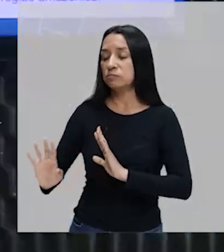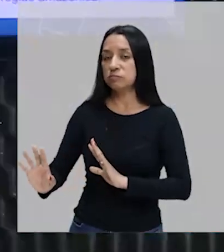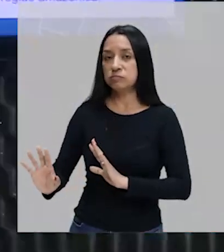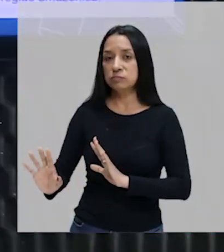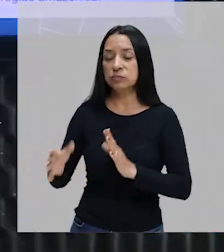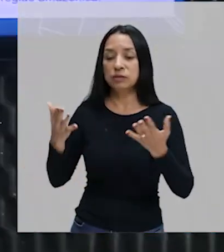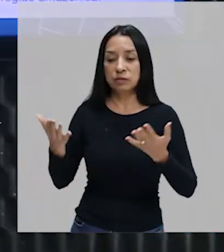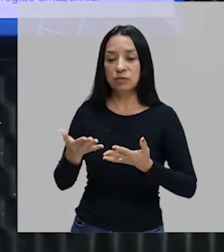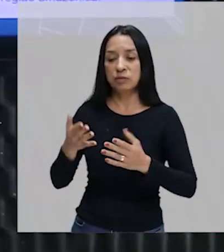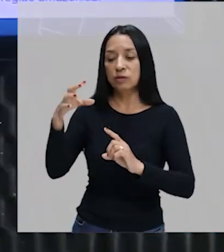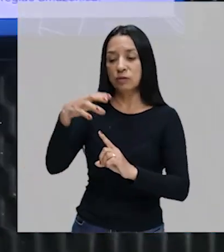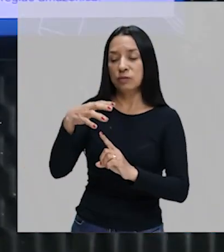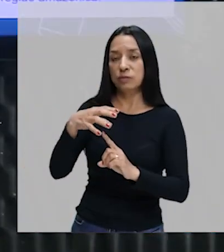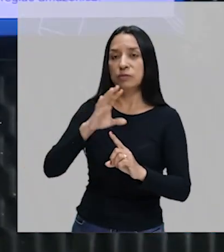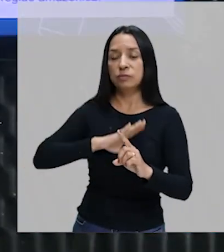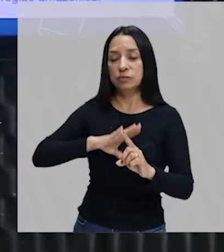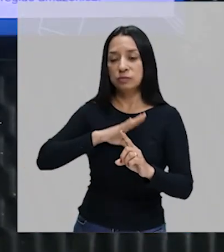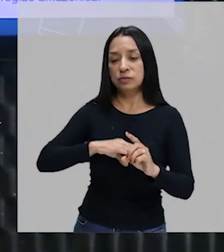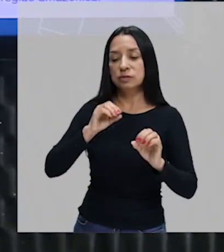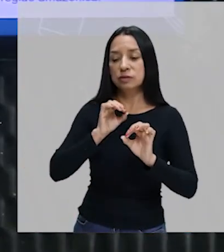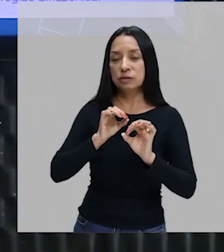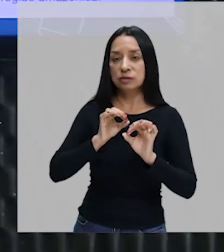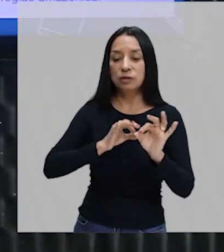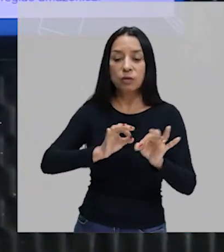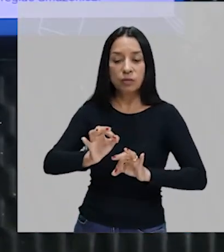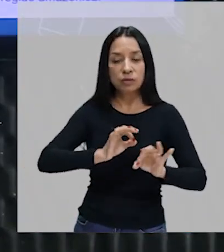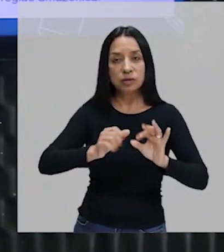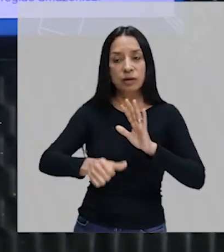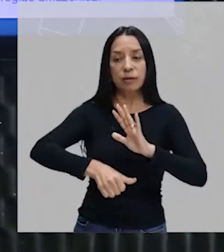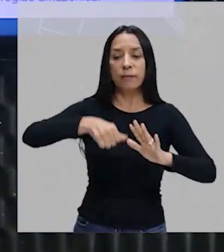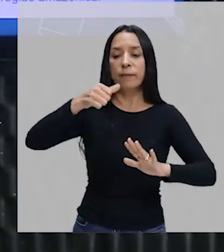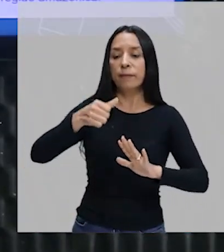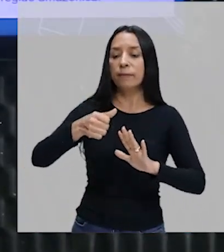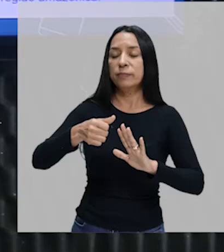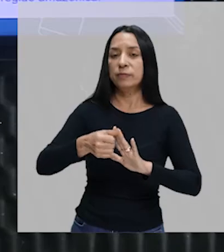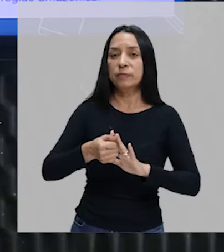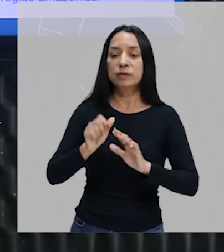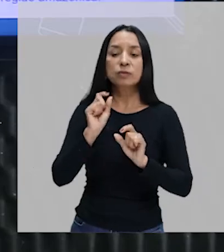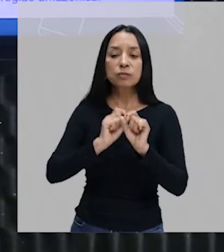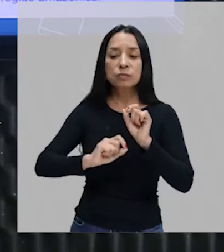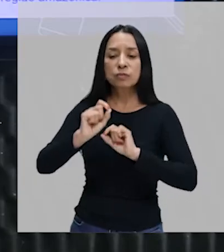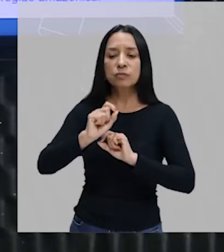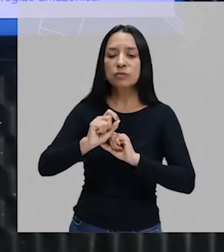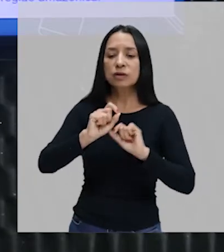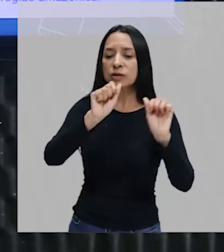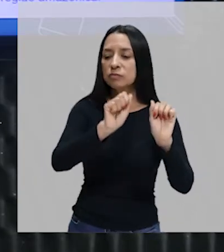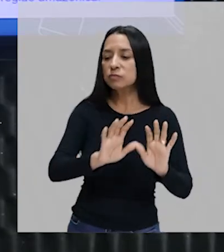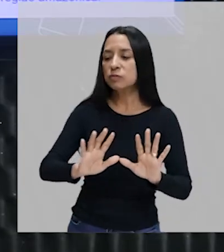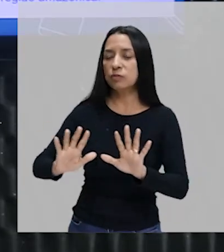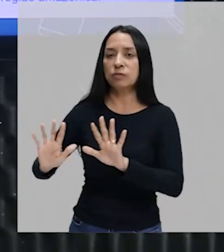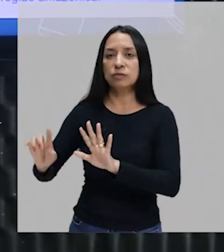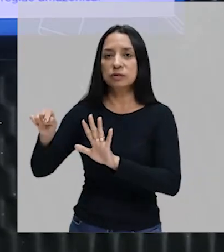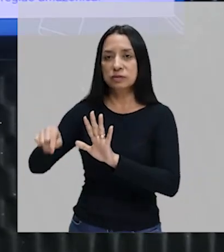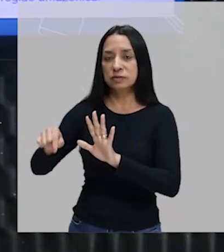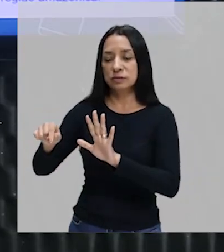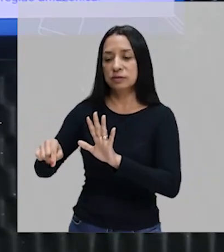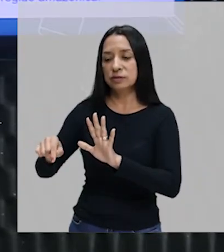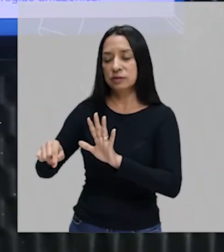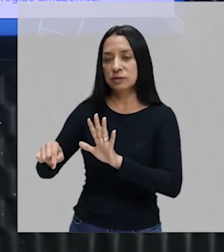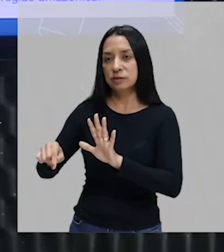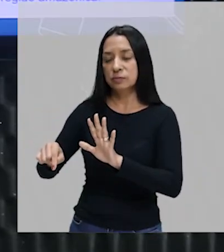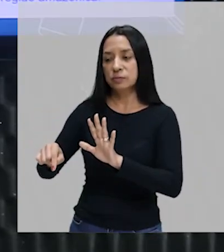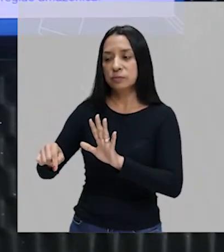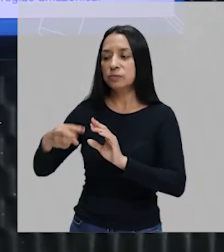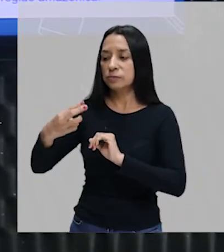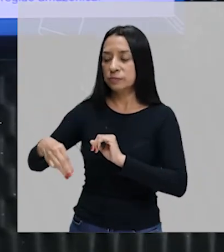a coroa portuguesa, ela vai organizar a primeira frente de colonização no Maranhão. A primeira frente de colonização